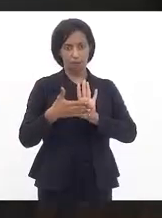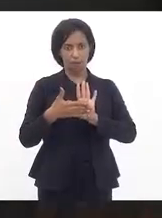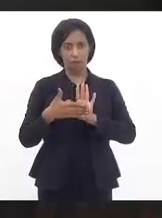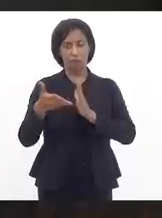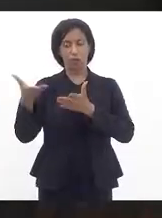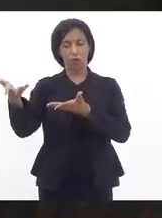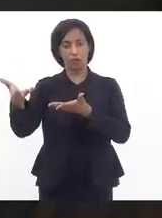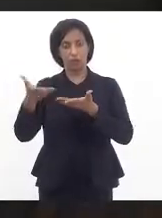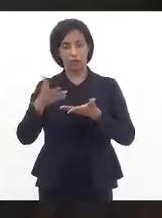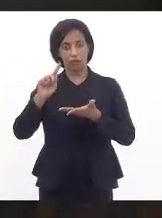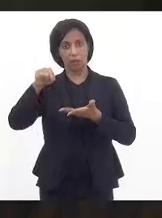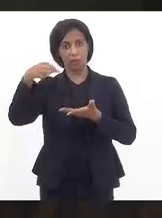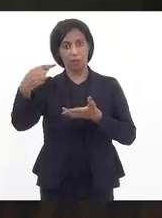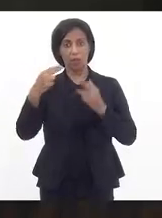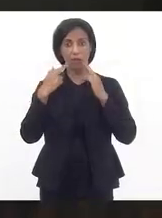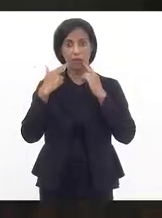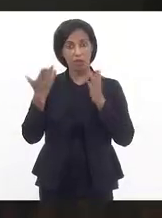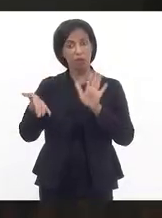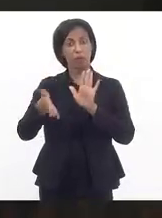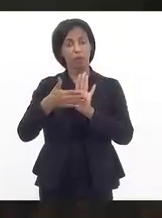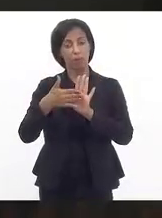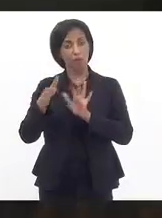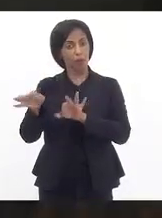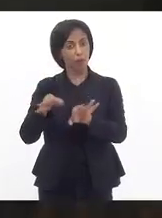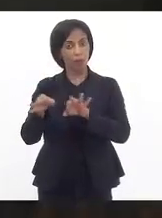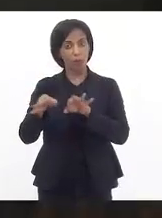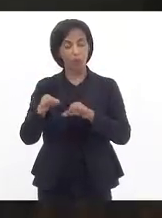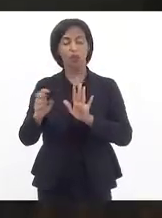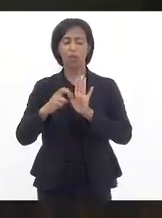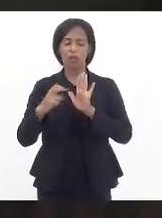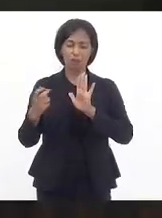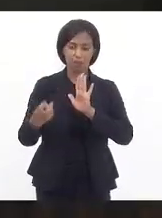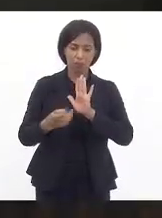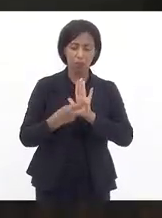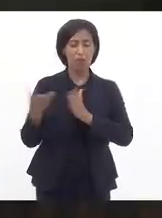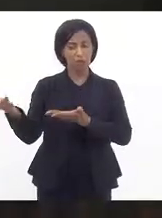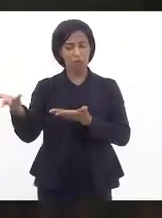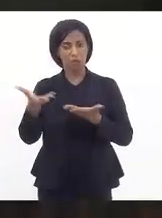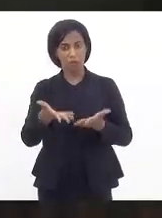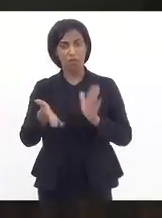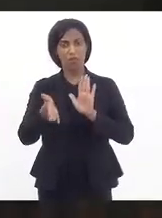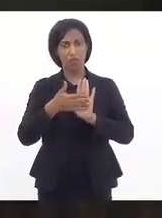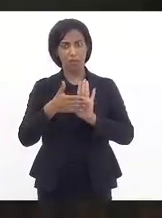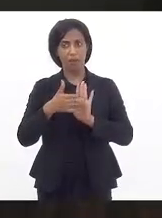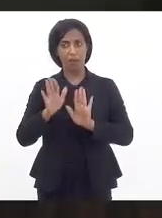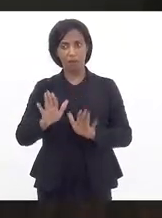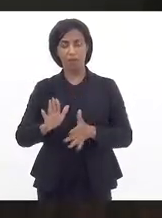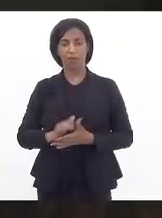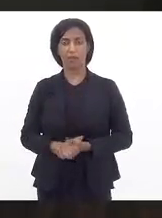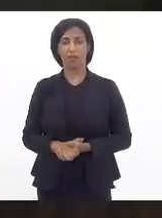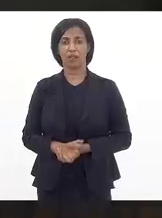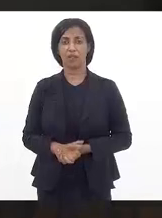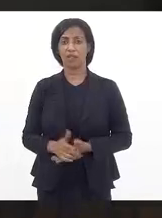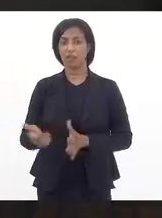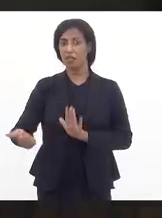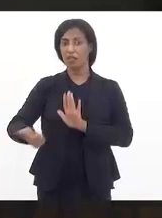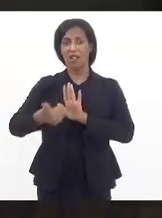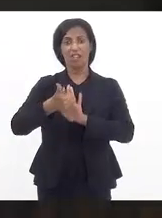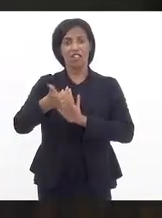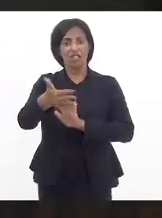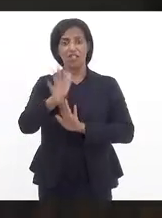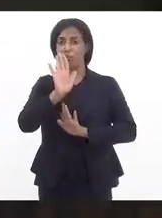chamar a próxima sessão e vou faltar o projeto projeto recebeu emenda mas eu vou trazer o projeto falta obrigado isso é